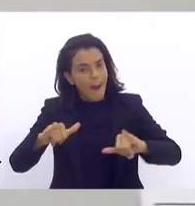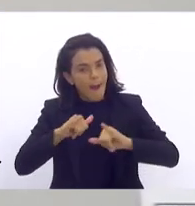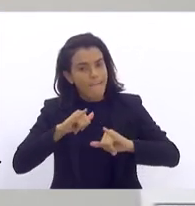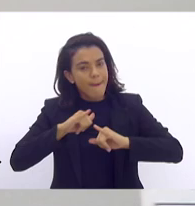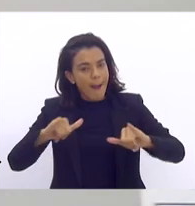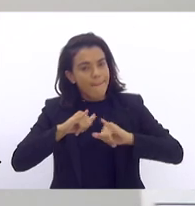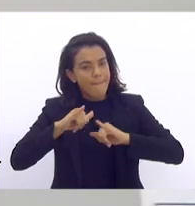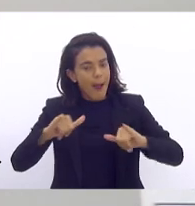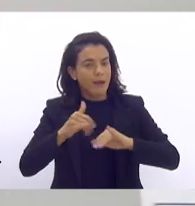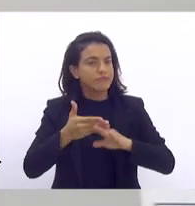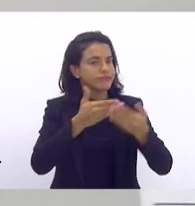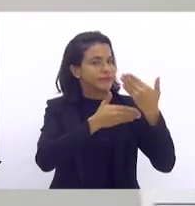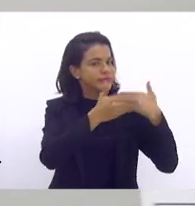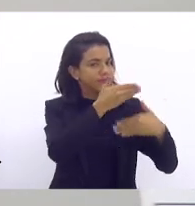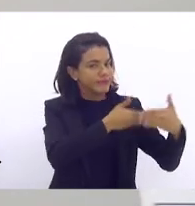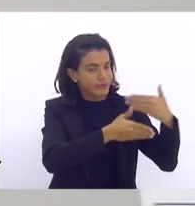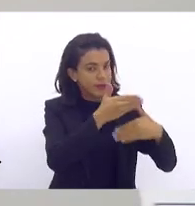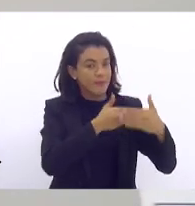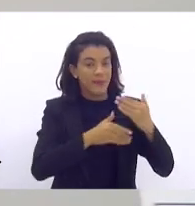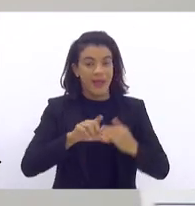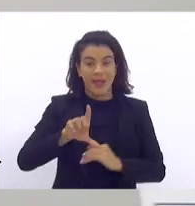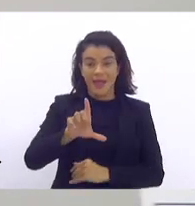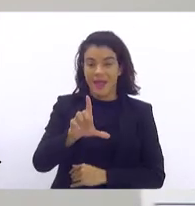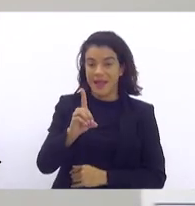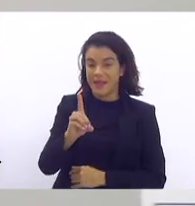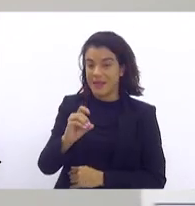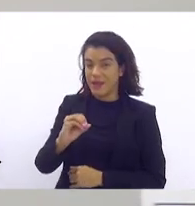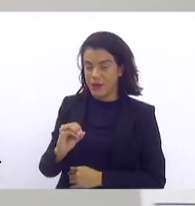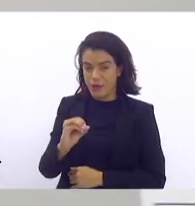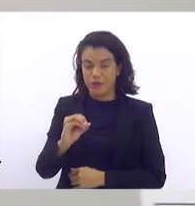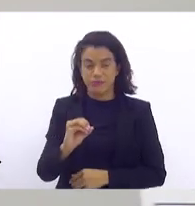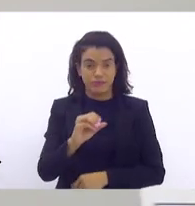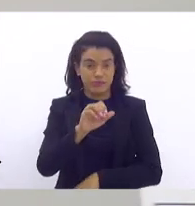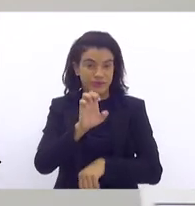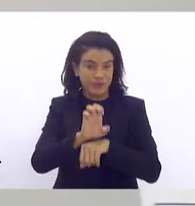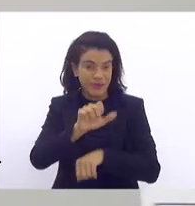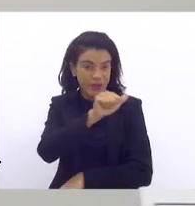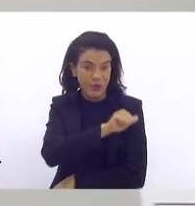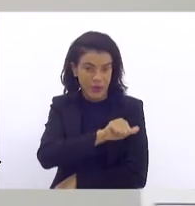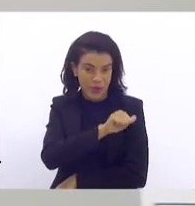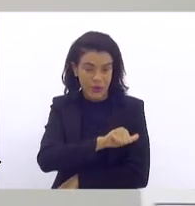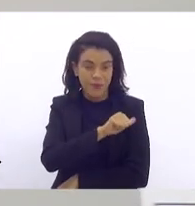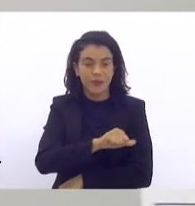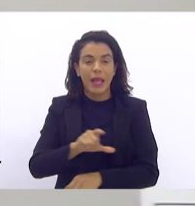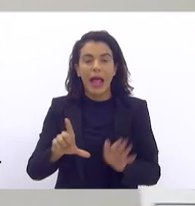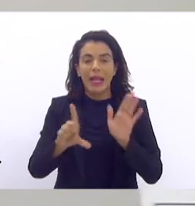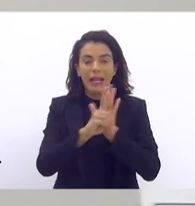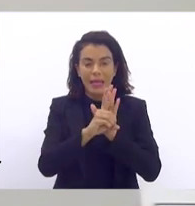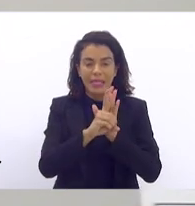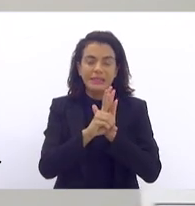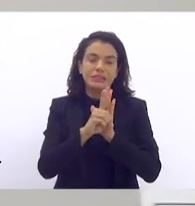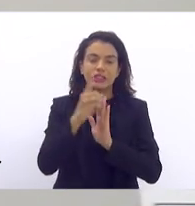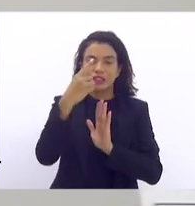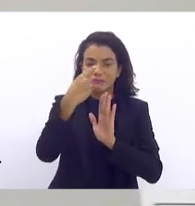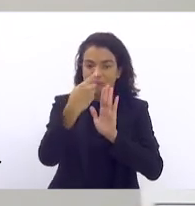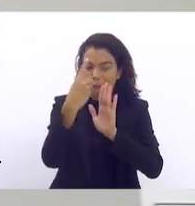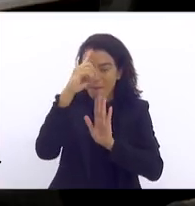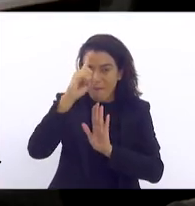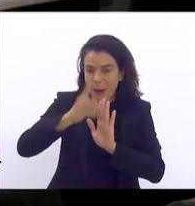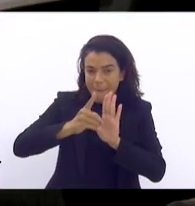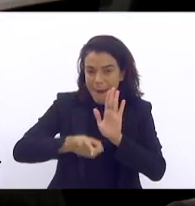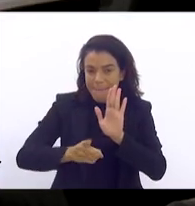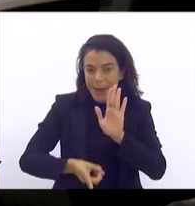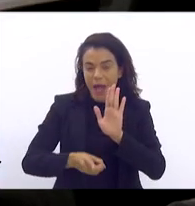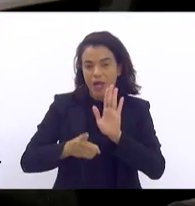Douglas desde o início a LDO deputado do estado do Rio de Janeiro prever um déficit para os próximos três anos de 18